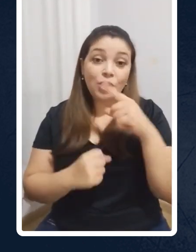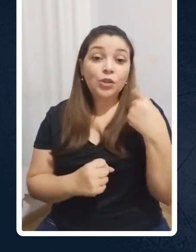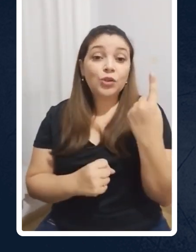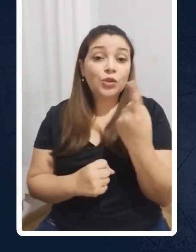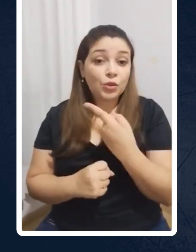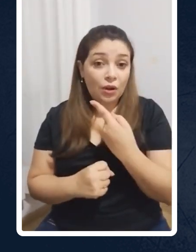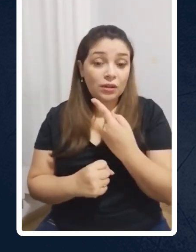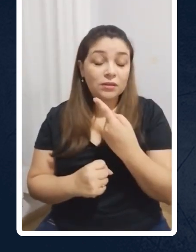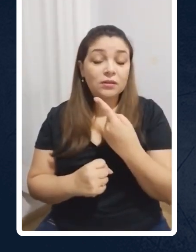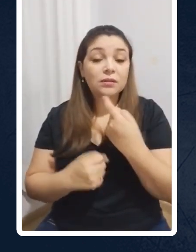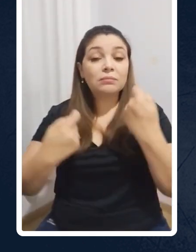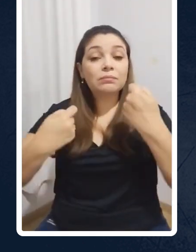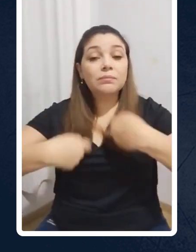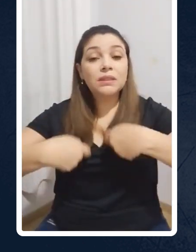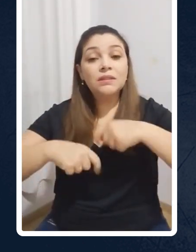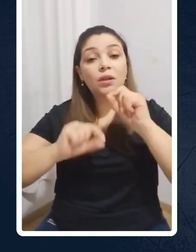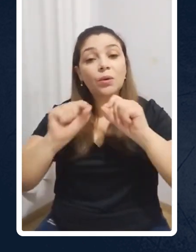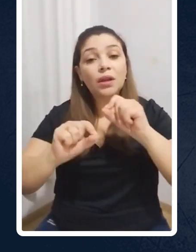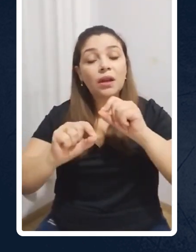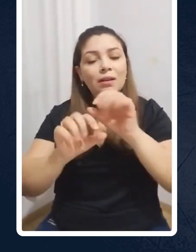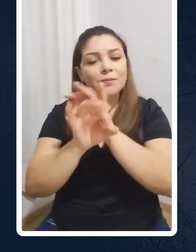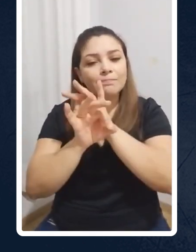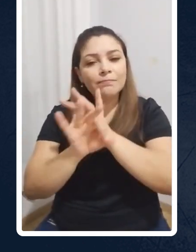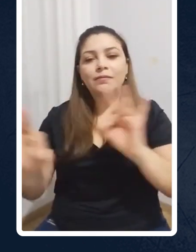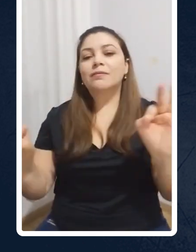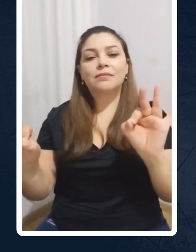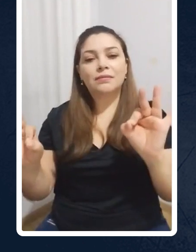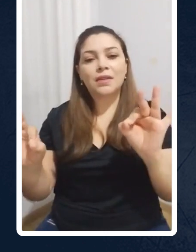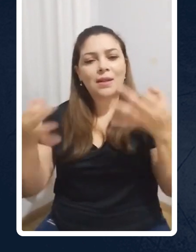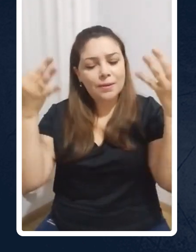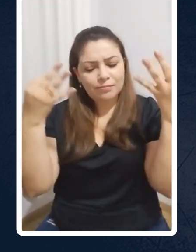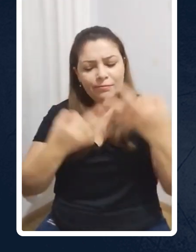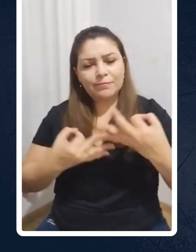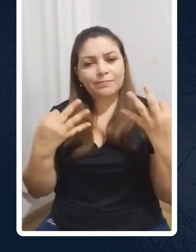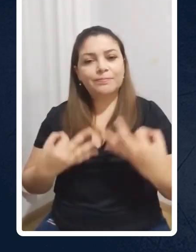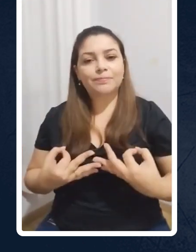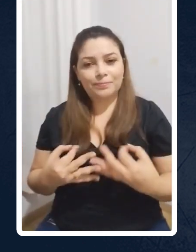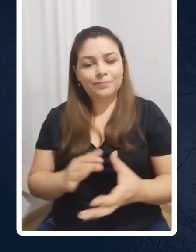E o que é excelente, o Dalcídio foi muito feliz quando ele disse: